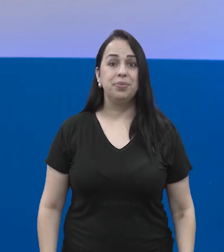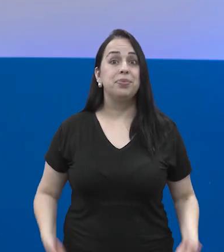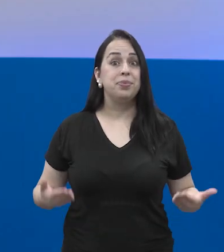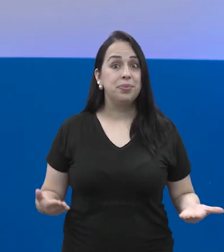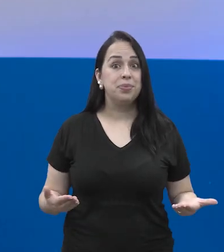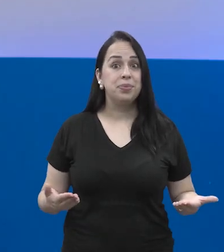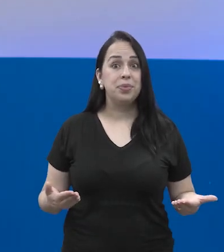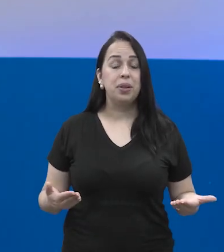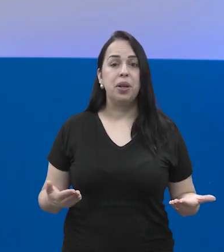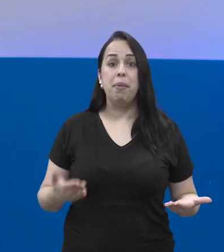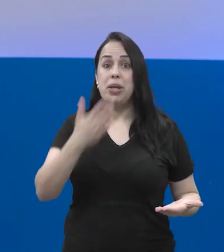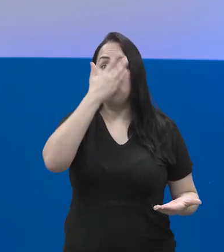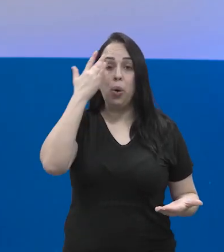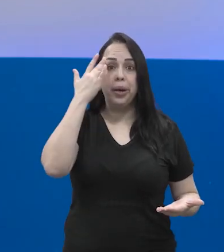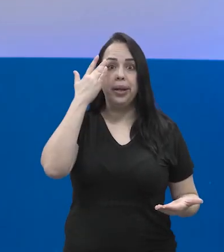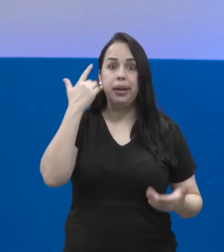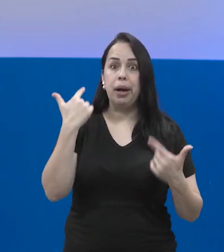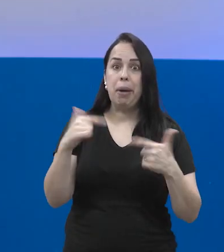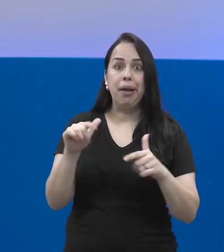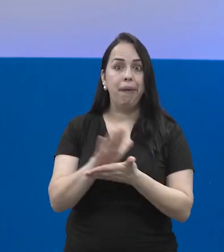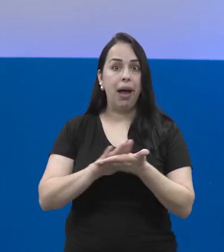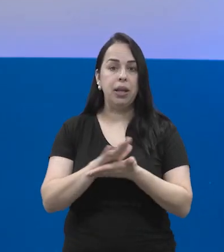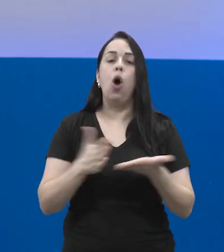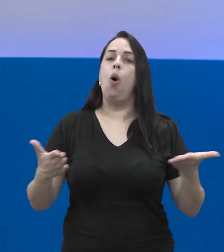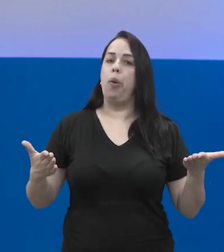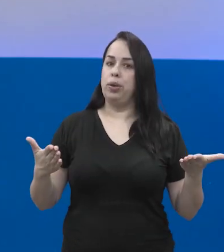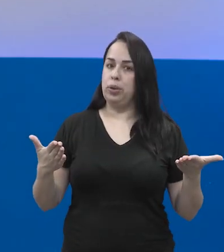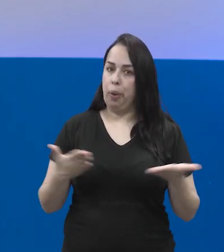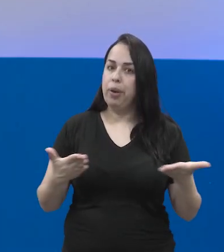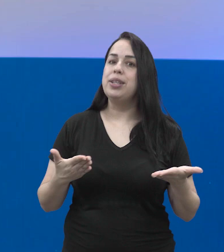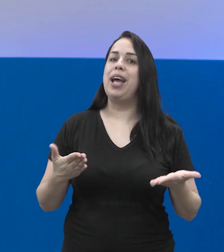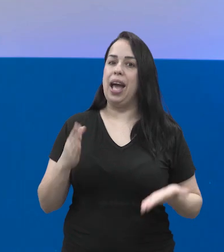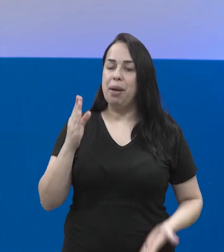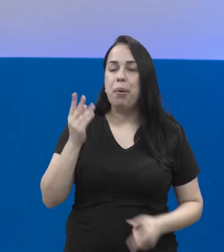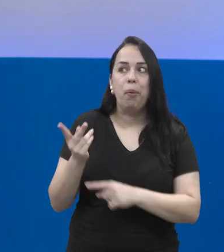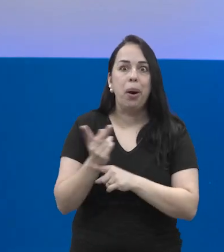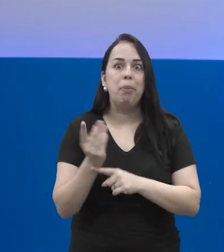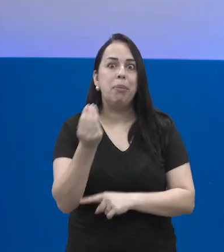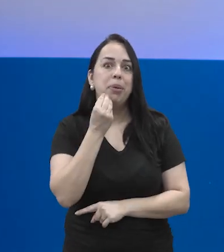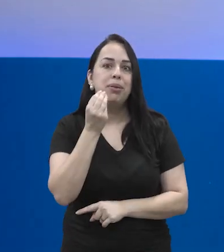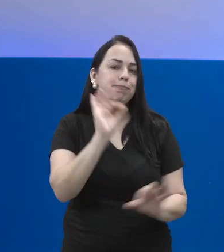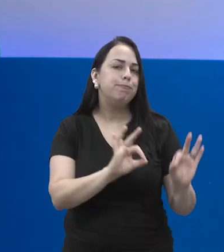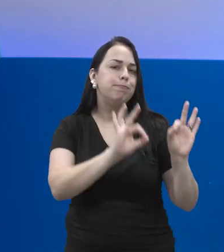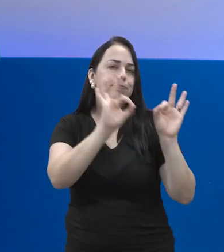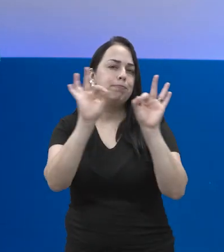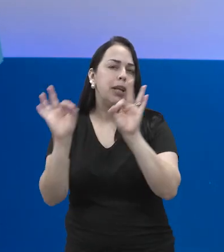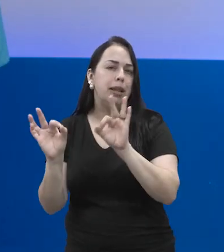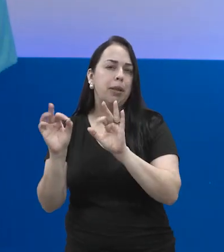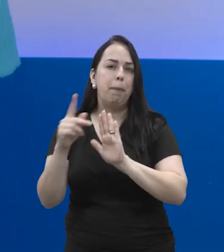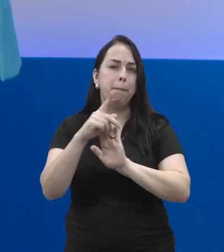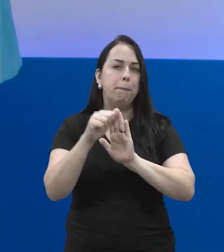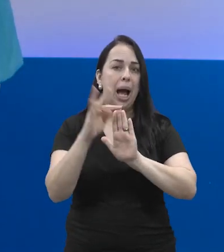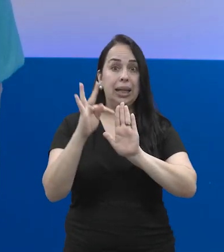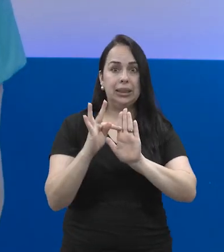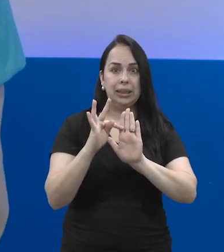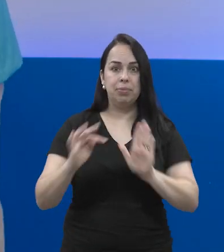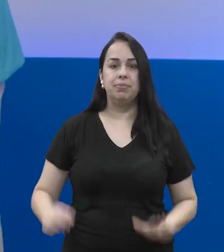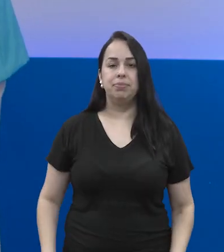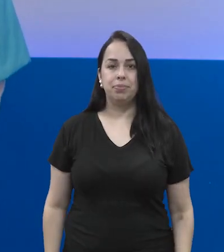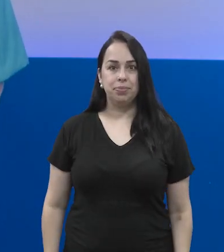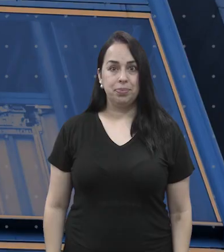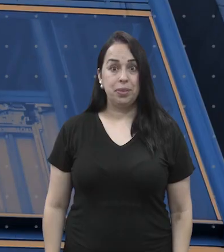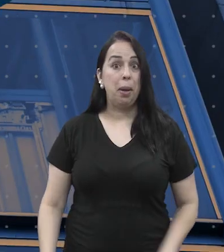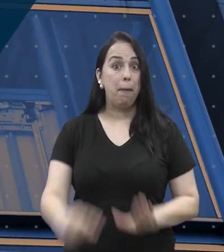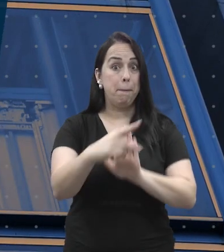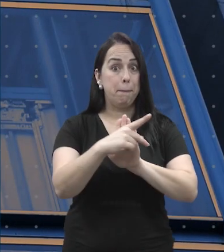E quem está fora do mercado de trabalho, terça-feira também é dia, né, de buscar as oportunidades. Vamos ver as vagas abertas no